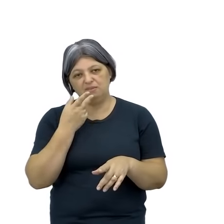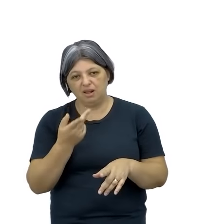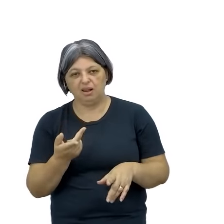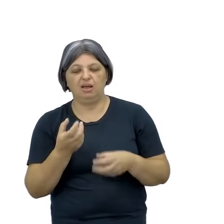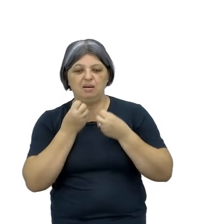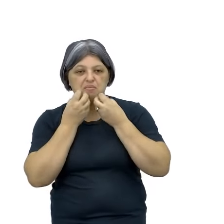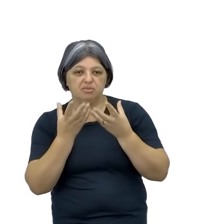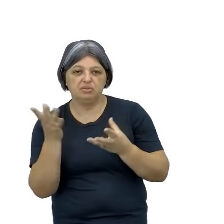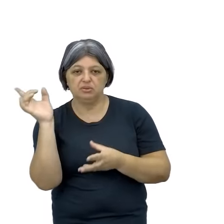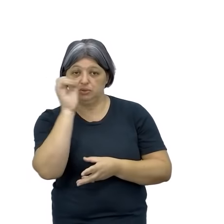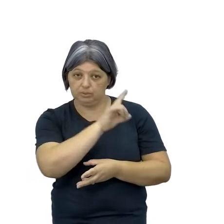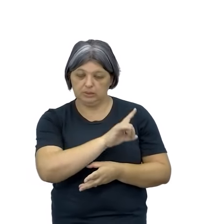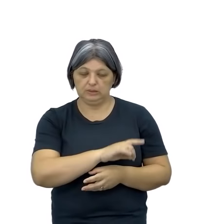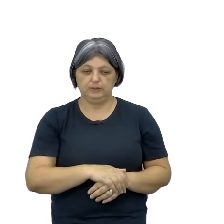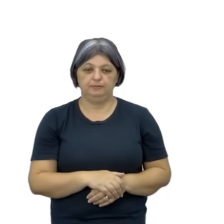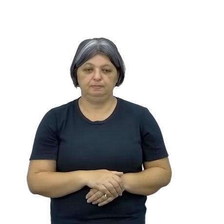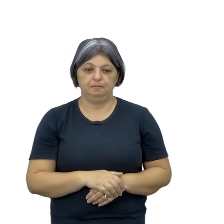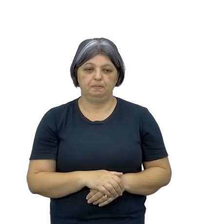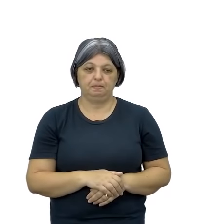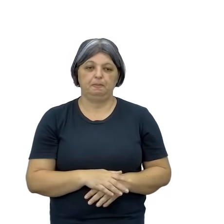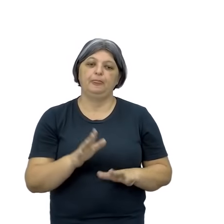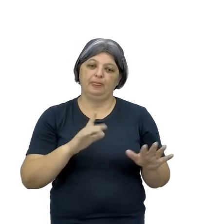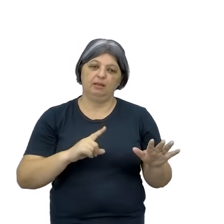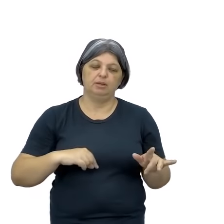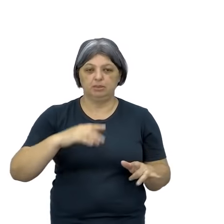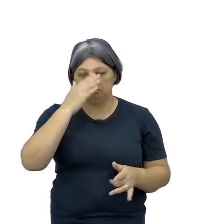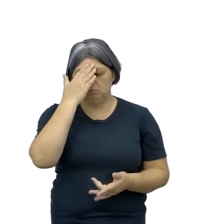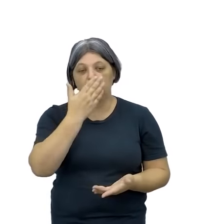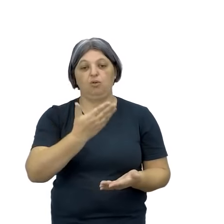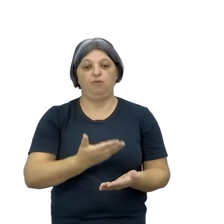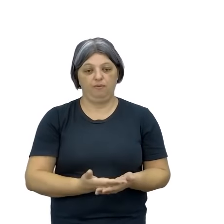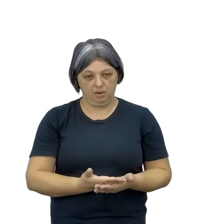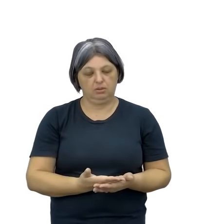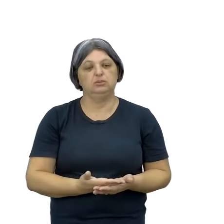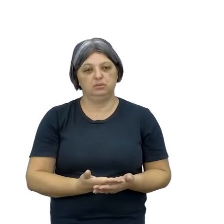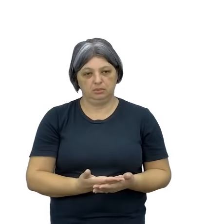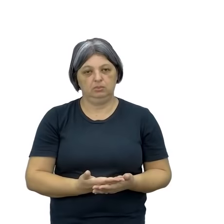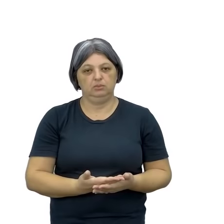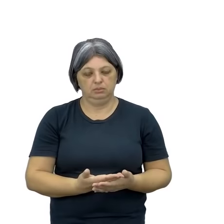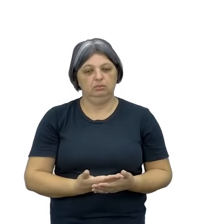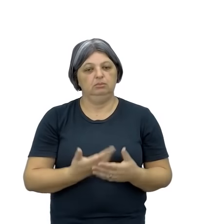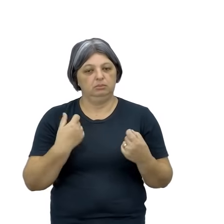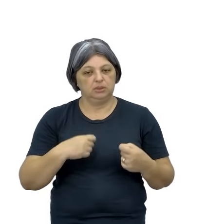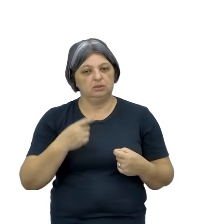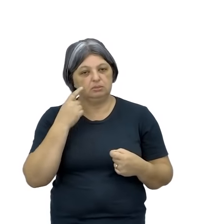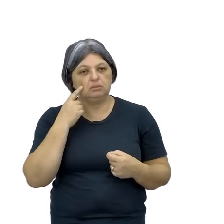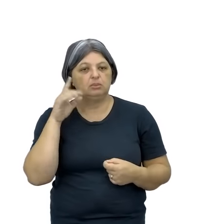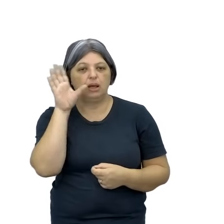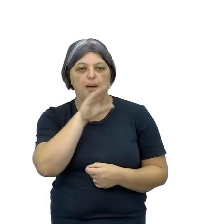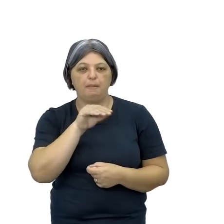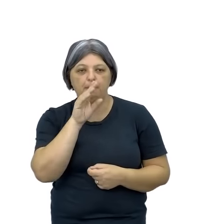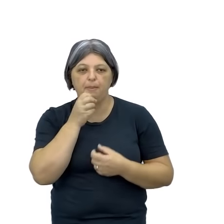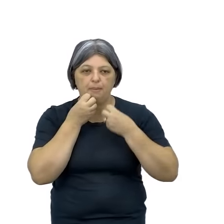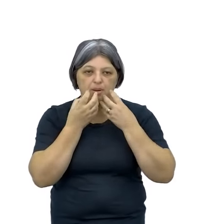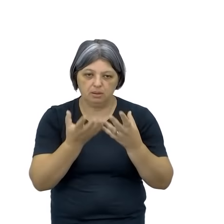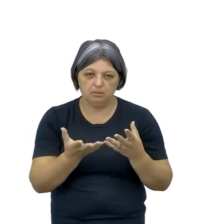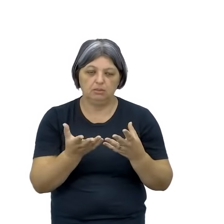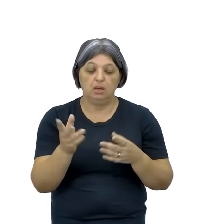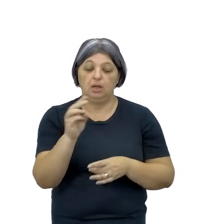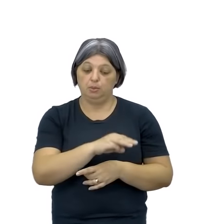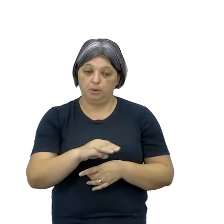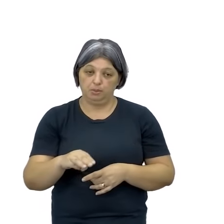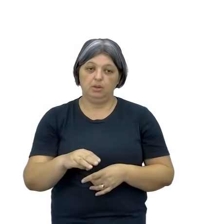forma, poderia dizer assim, uma confiança, né? Ele precisa ter mais confiança para poder verbalizar. Então, são momentos que o professor